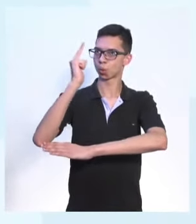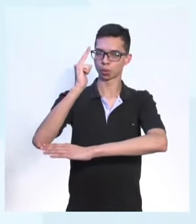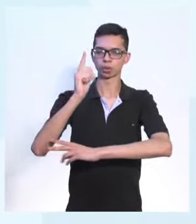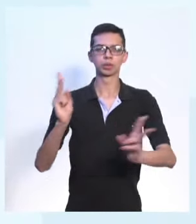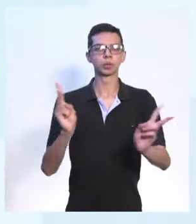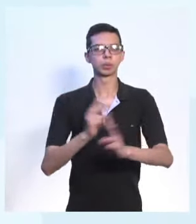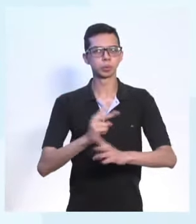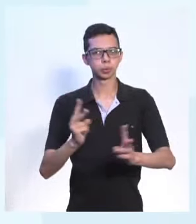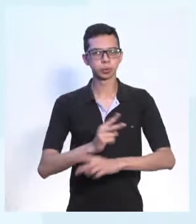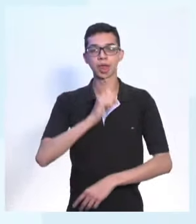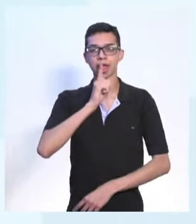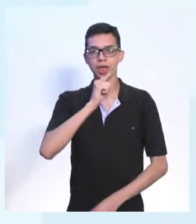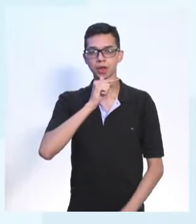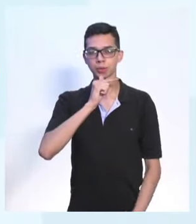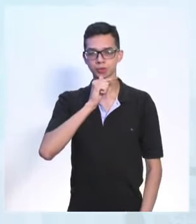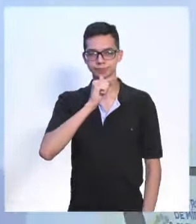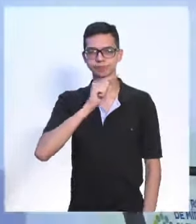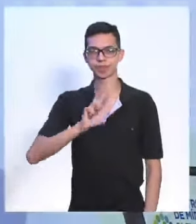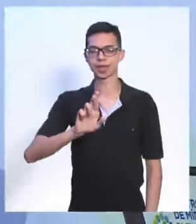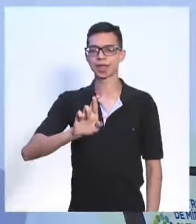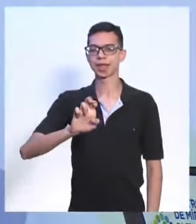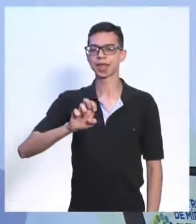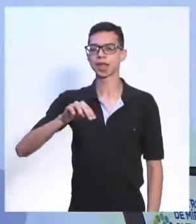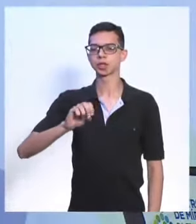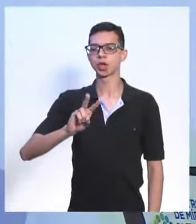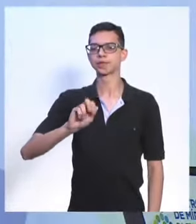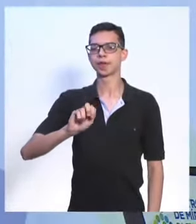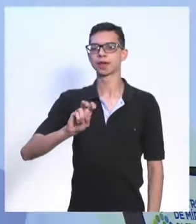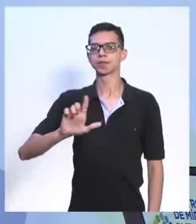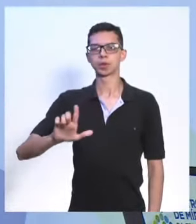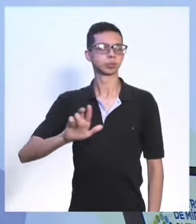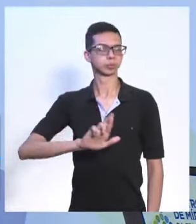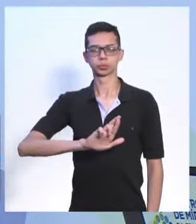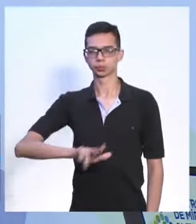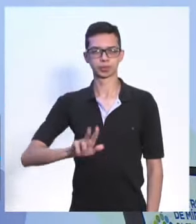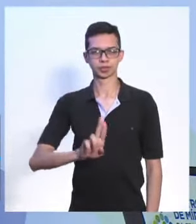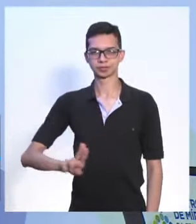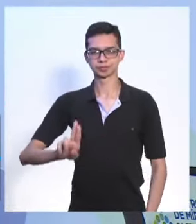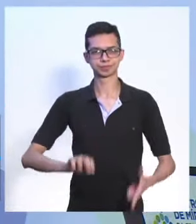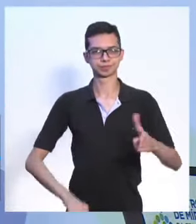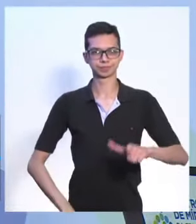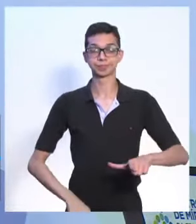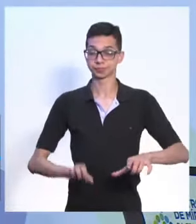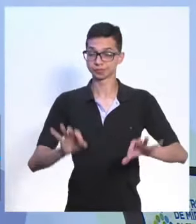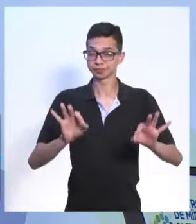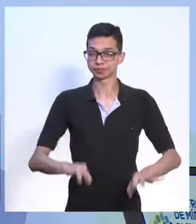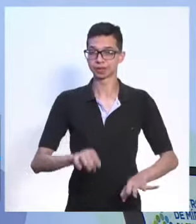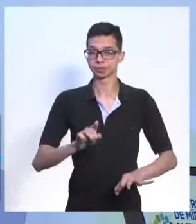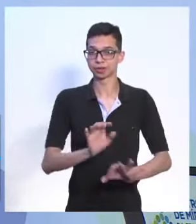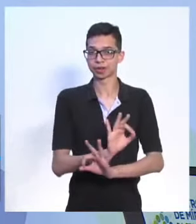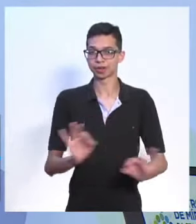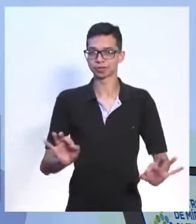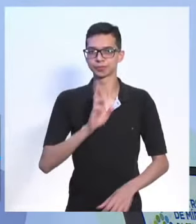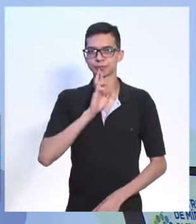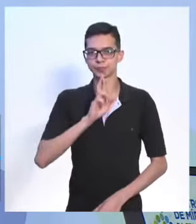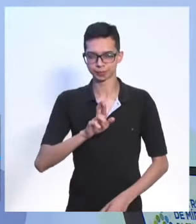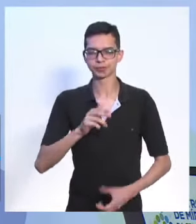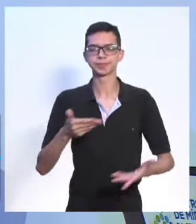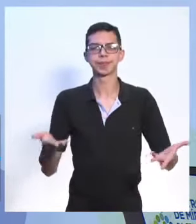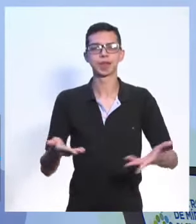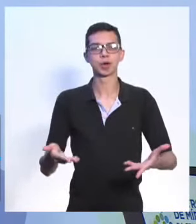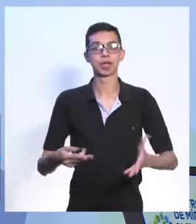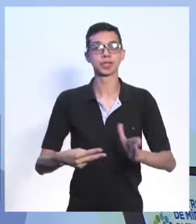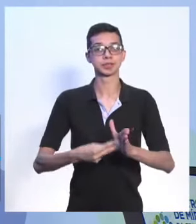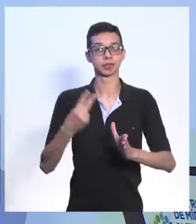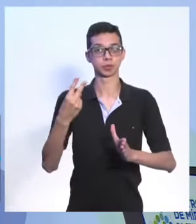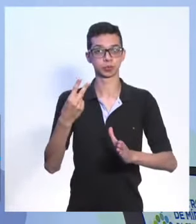não renováveis. Ótimo. Então, essas são as respostas que vocês conseguiram acertar. Agora a gente vai para a segunda parte do nosso vídeo